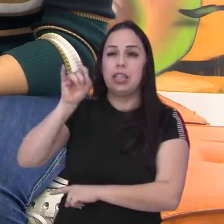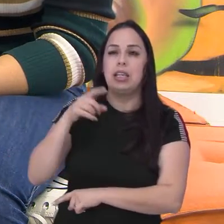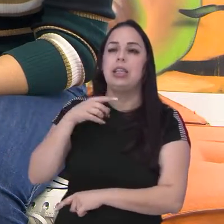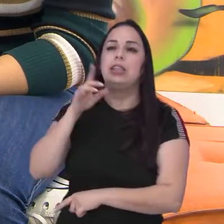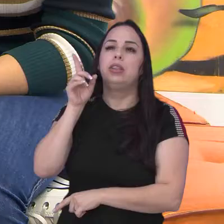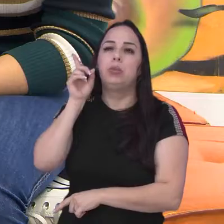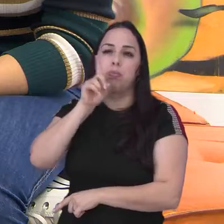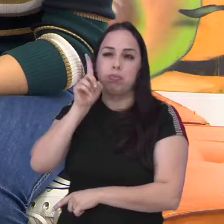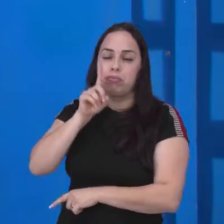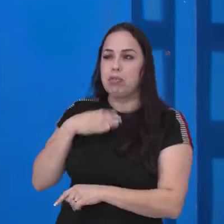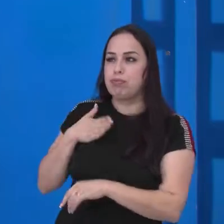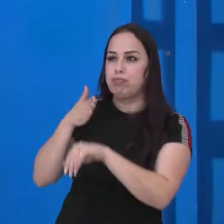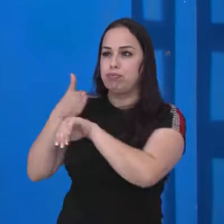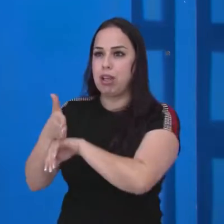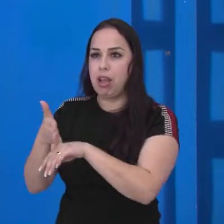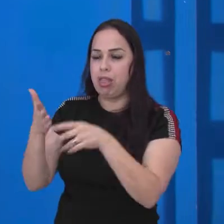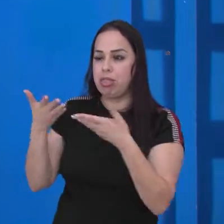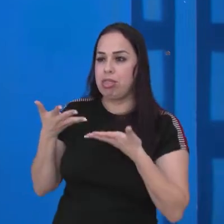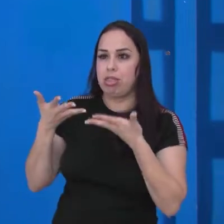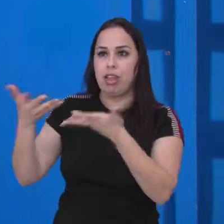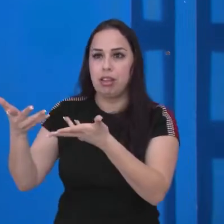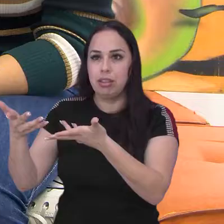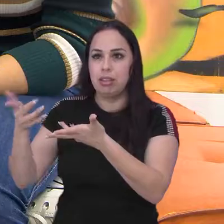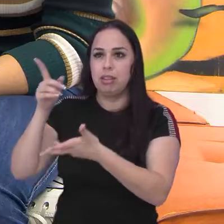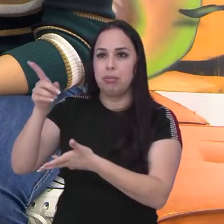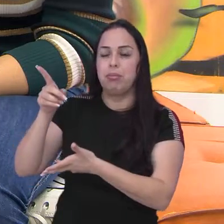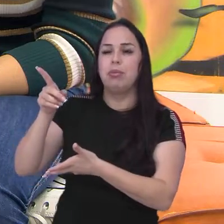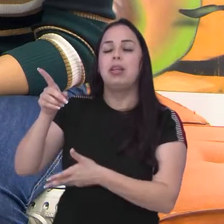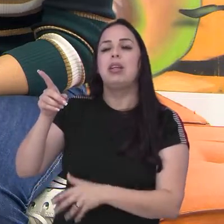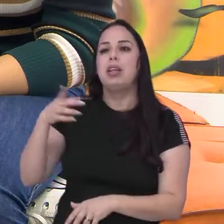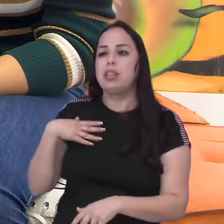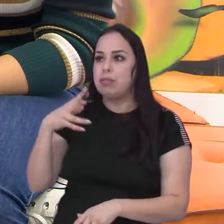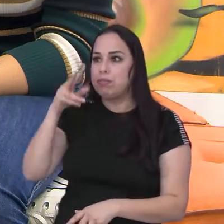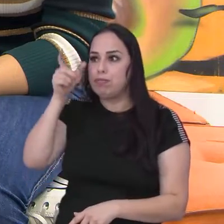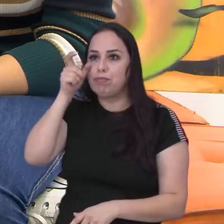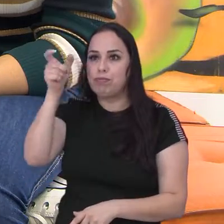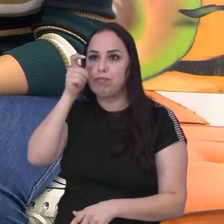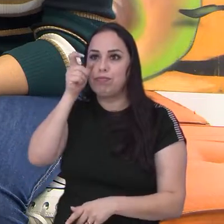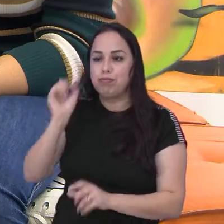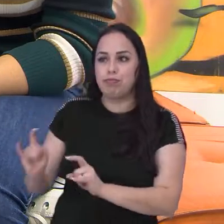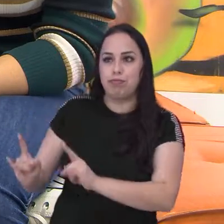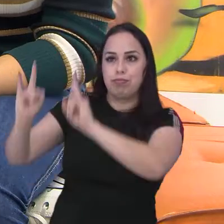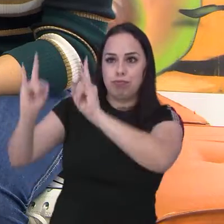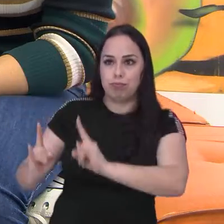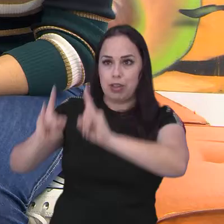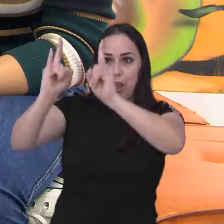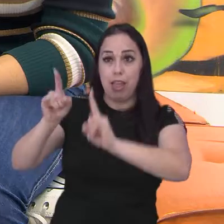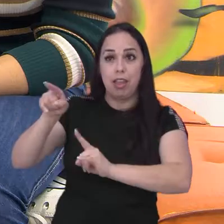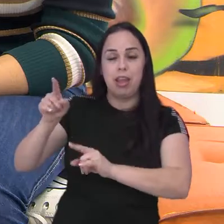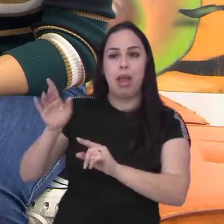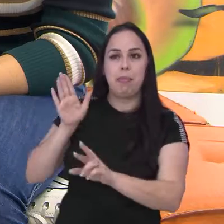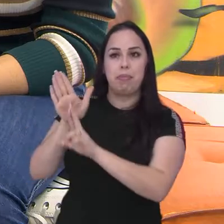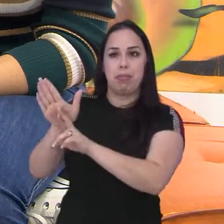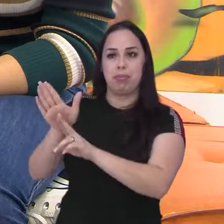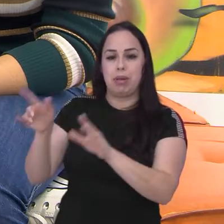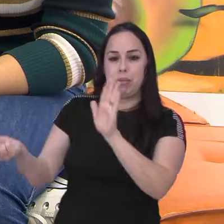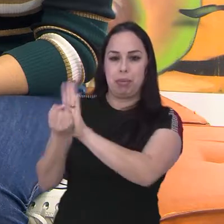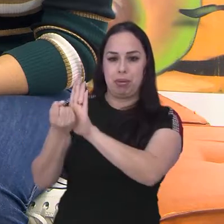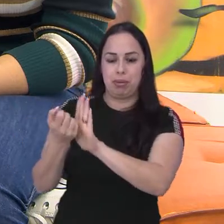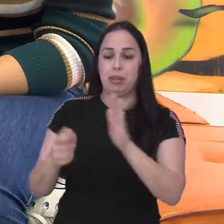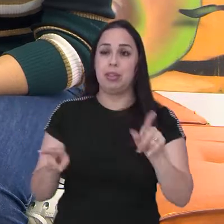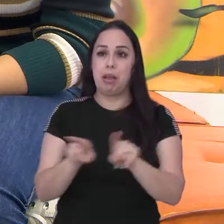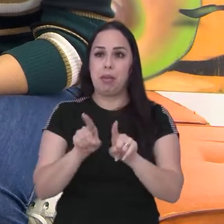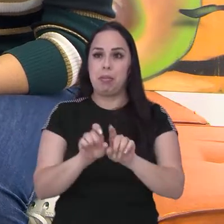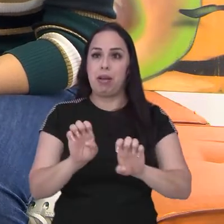quem for no Bronx tem que visitar, que é um marco da cultura hip hop, né? E aconteceu na Avenida Sedwick, numa festa chamada Back